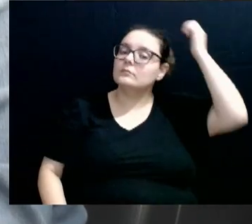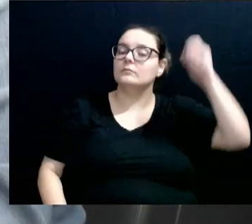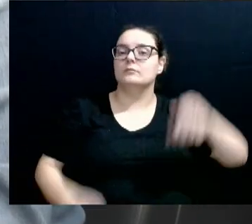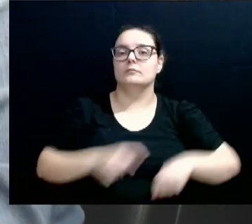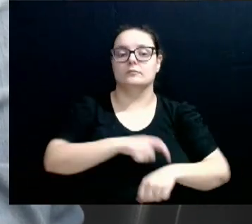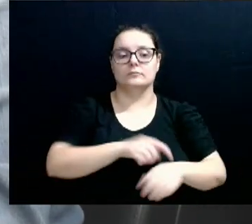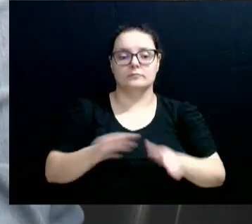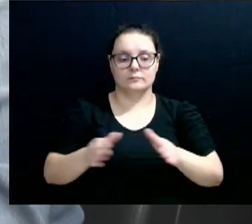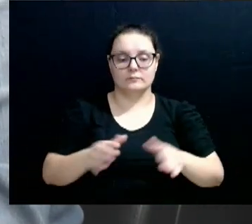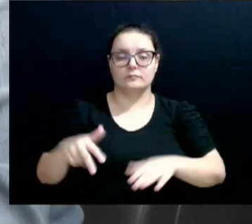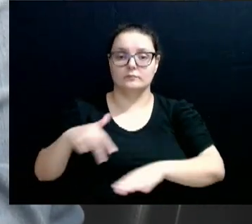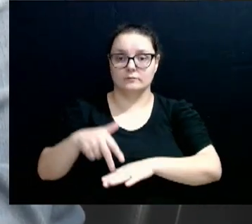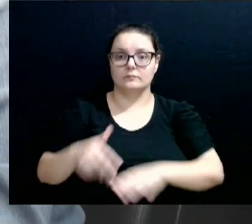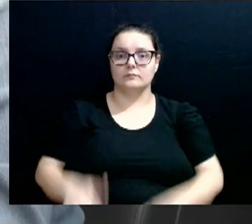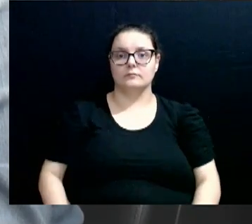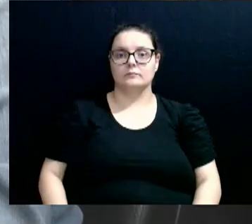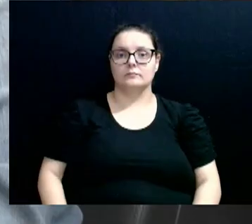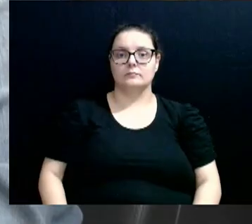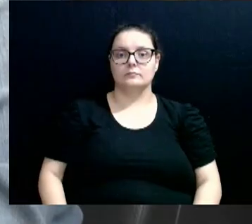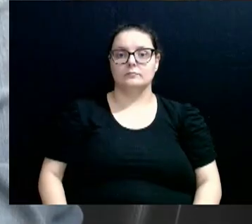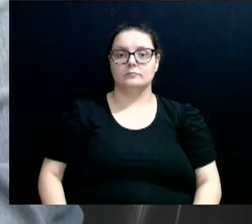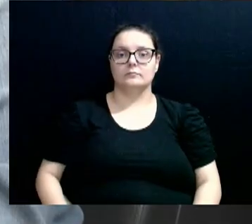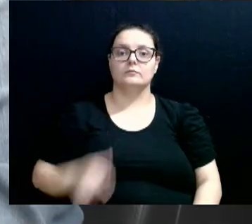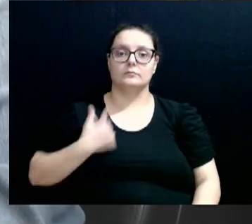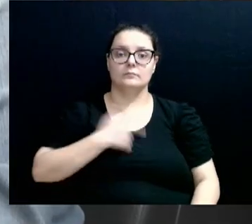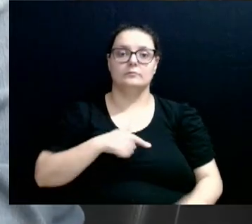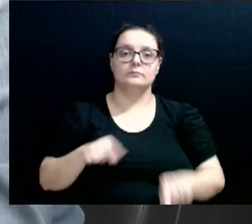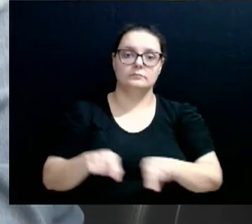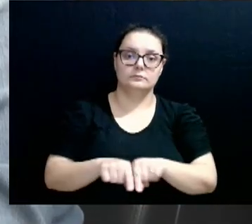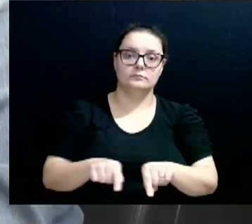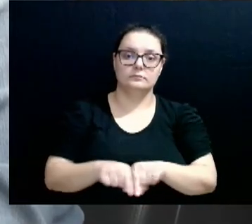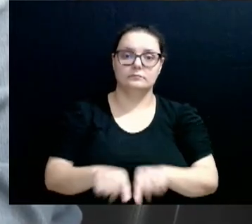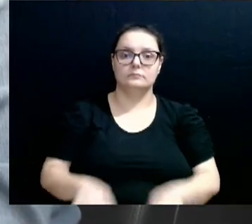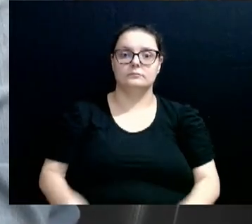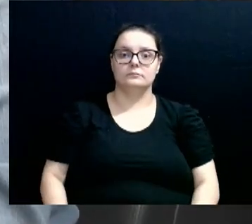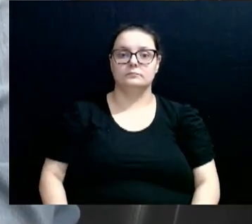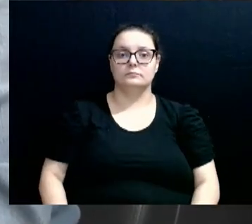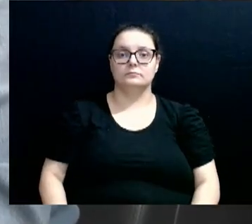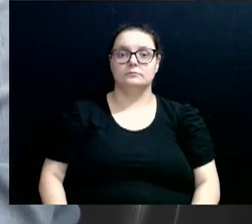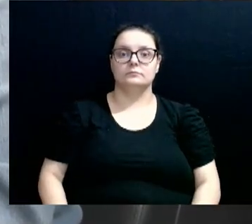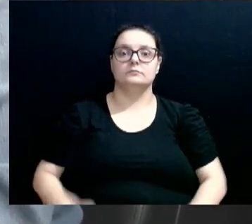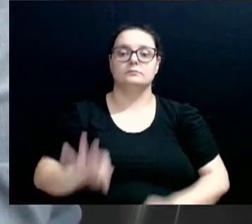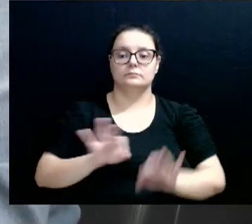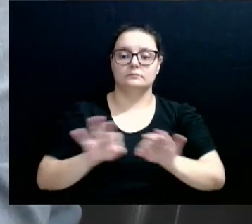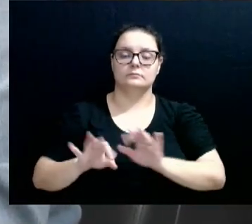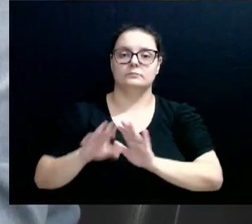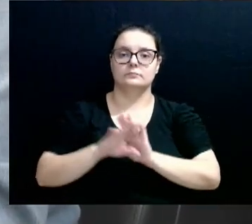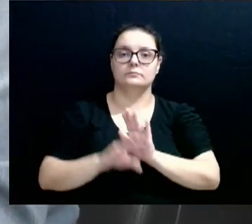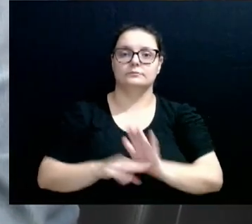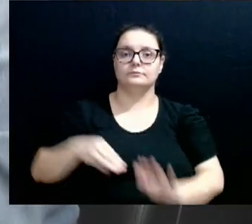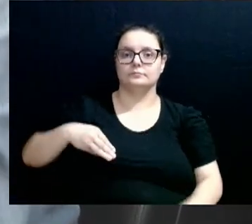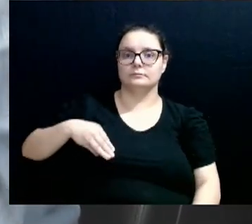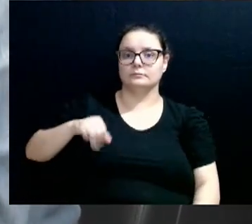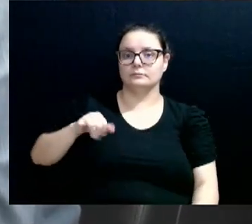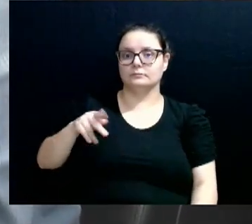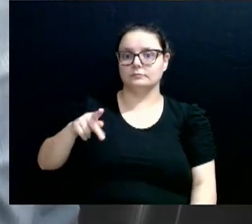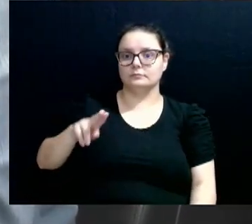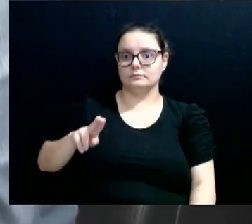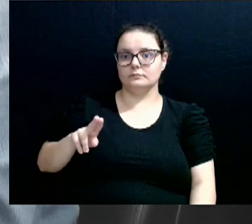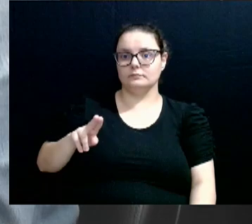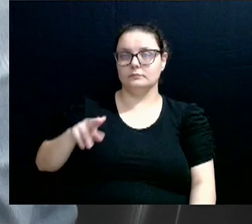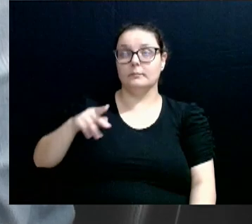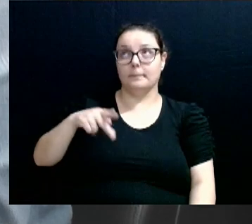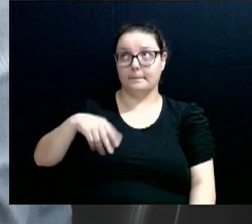disso, a gente reorganizou o programa MIPID em duas vertentes, né? Hoje nós